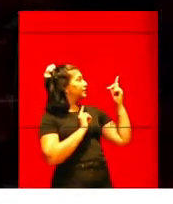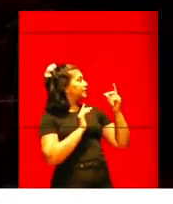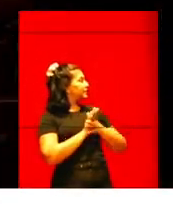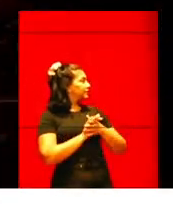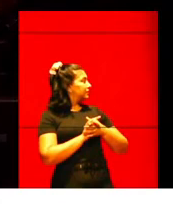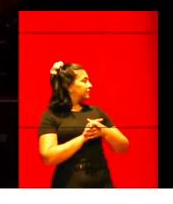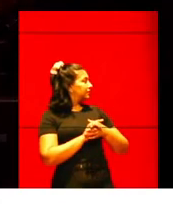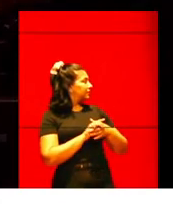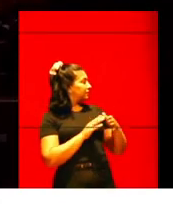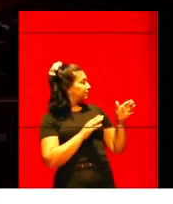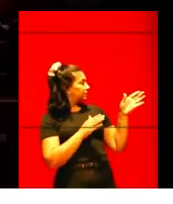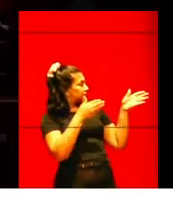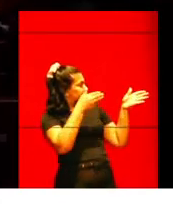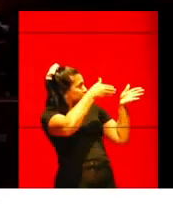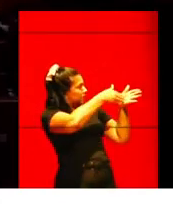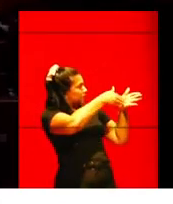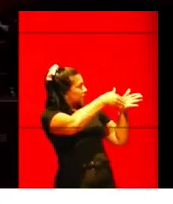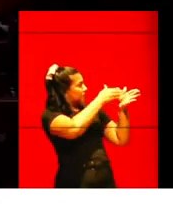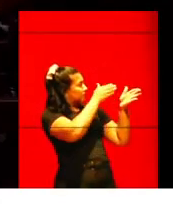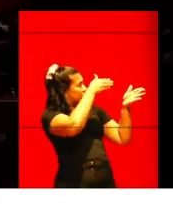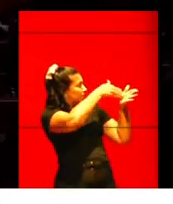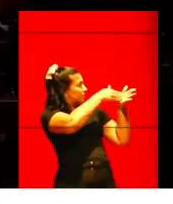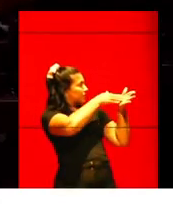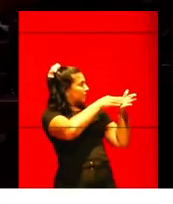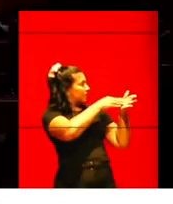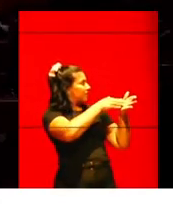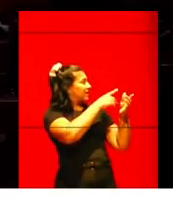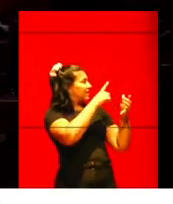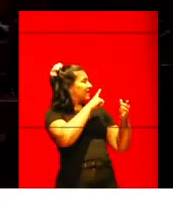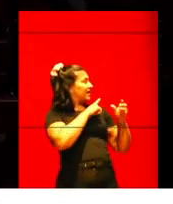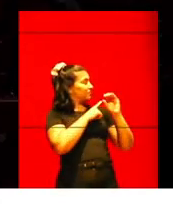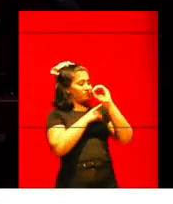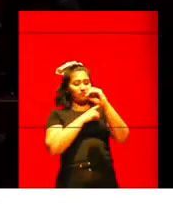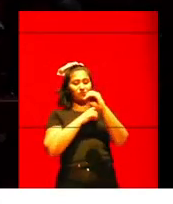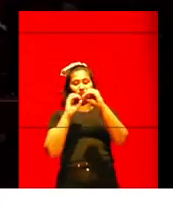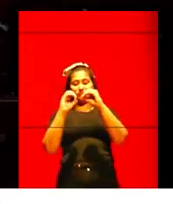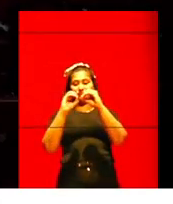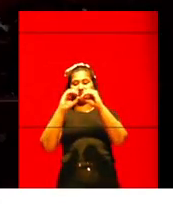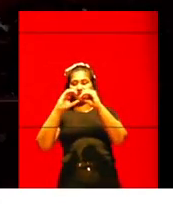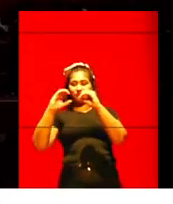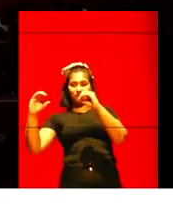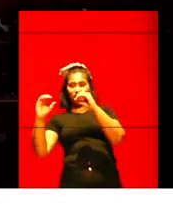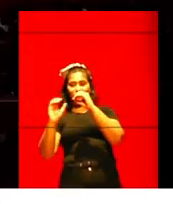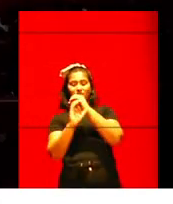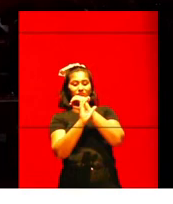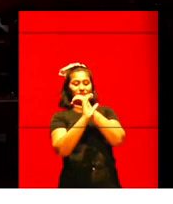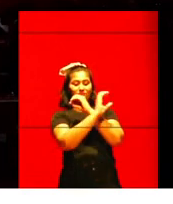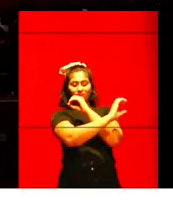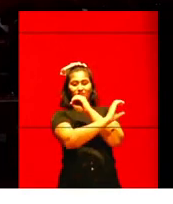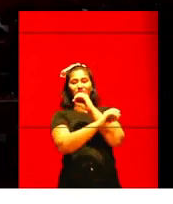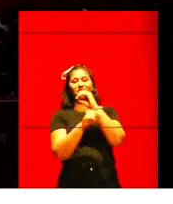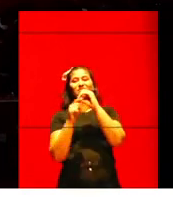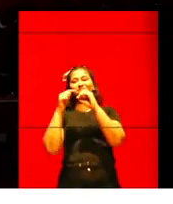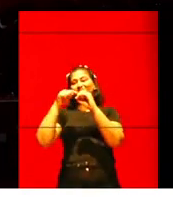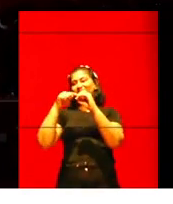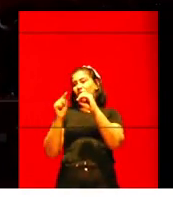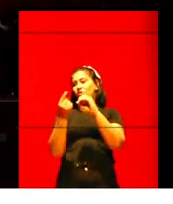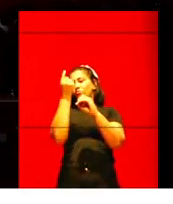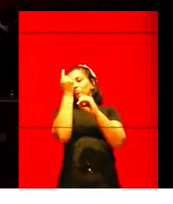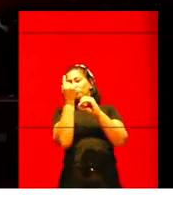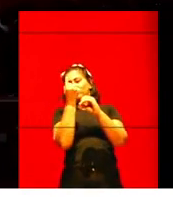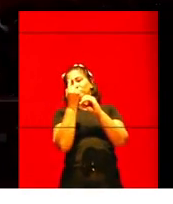Ele é um heteroátomo, por quê? Ele está entre... Toda vez que existe um elemento